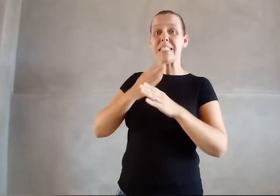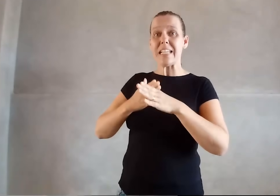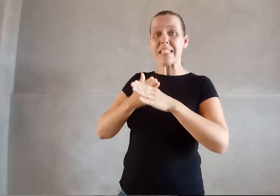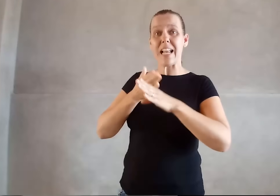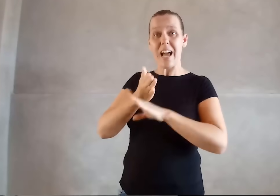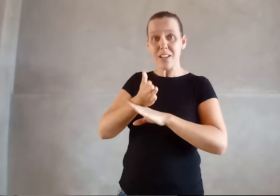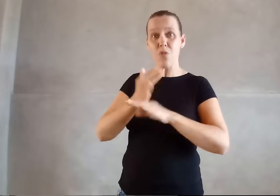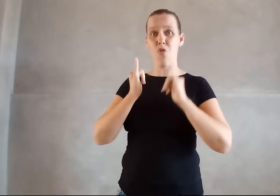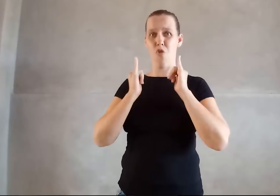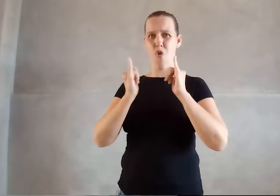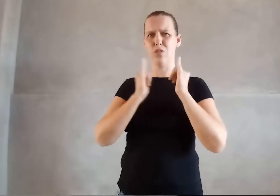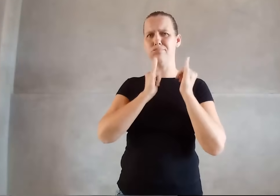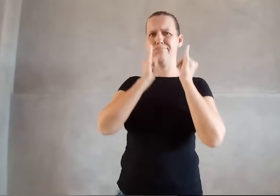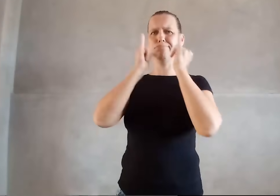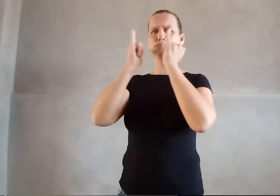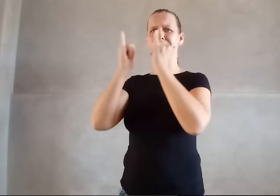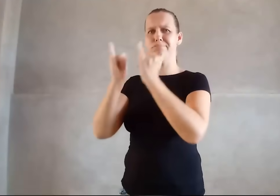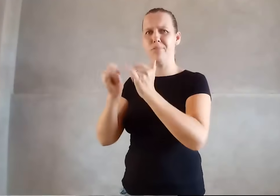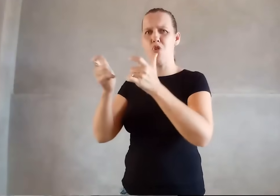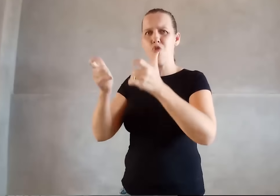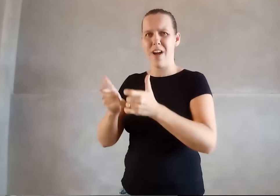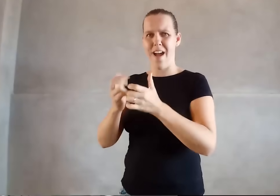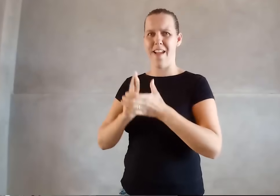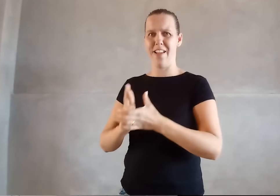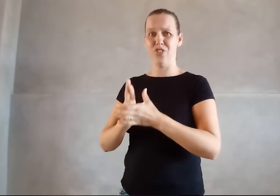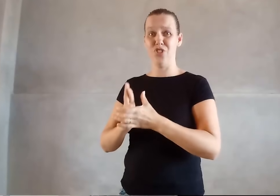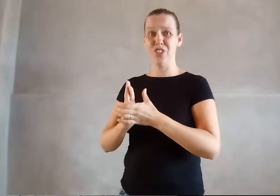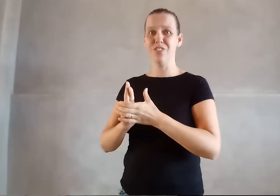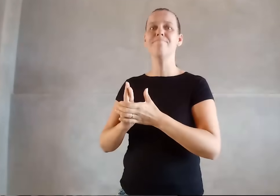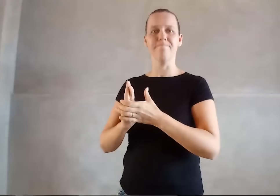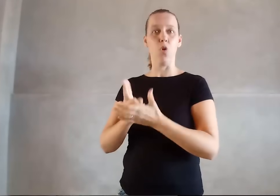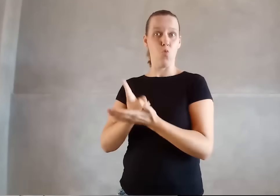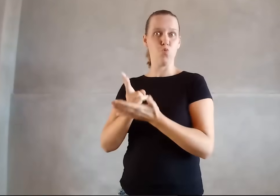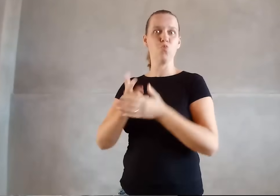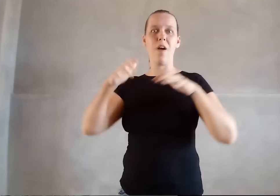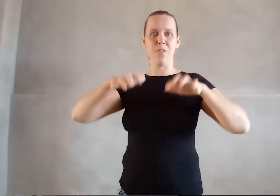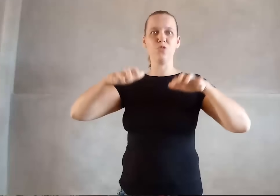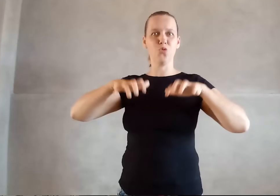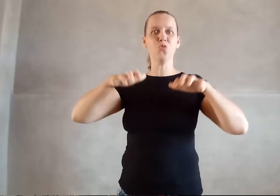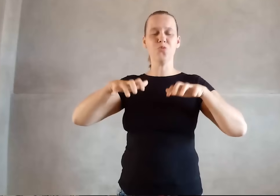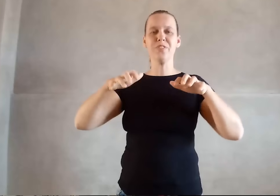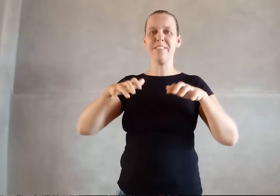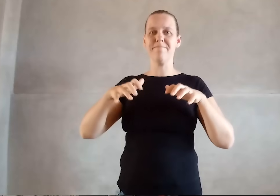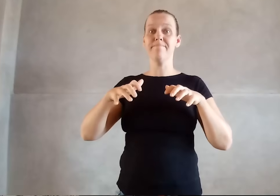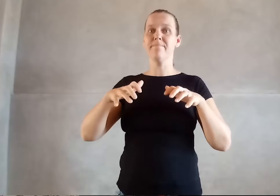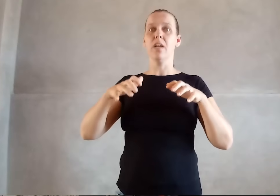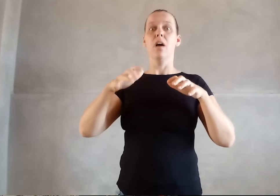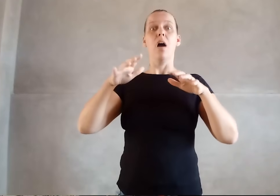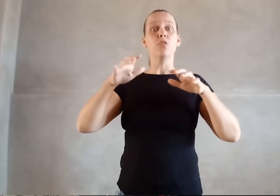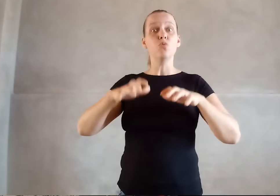estavam indo na direção daquele local. Até aquele momento estava ainda assim chovendo e a chuva foi